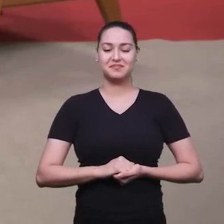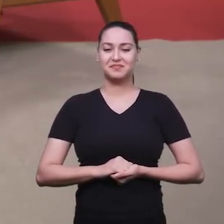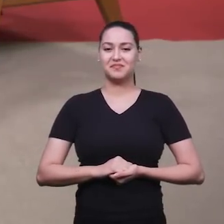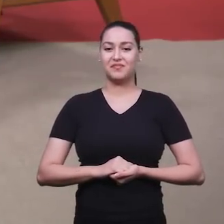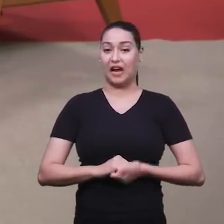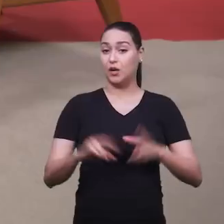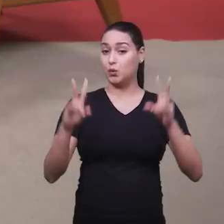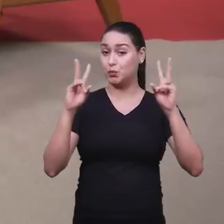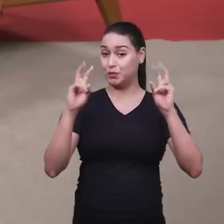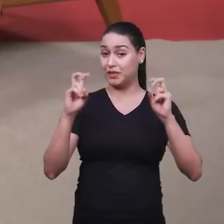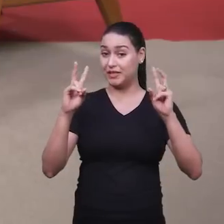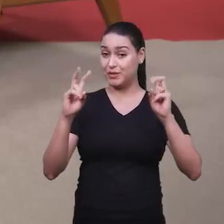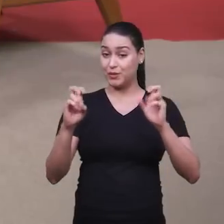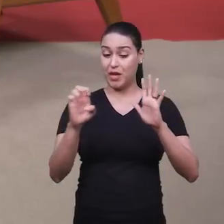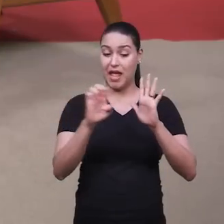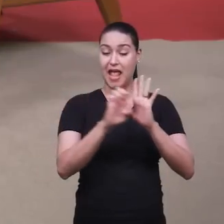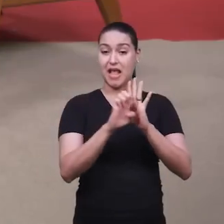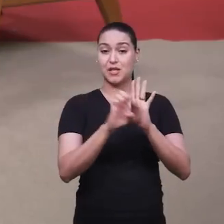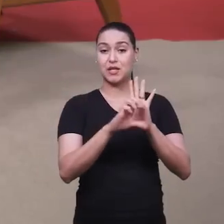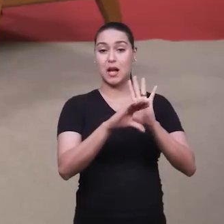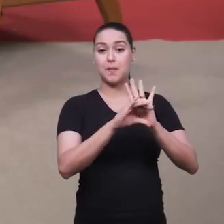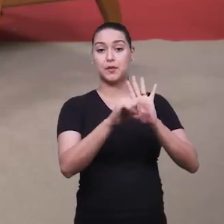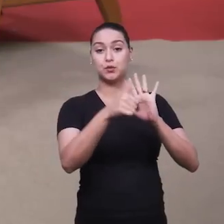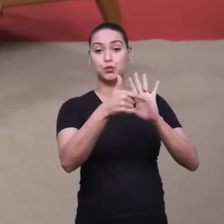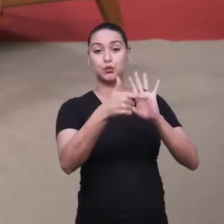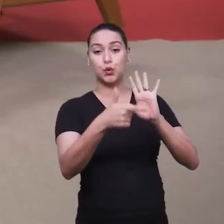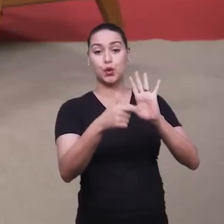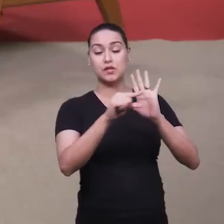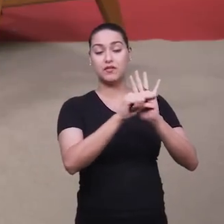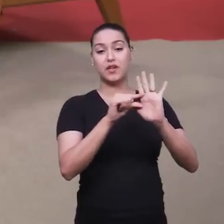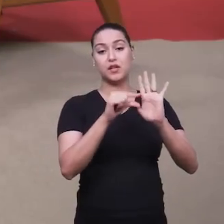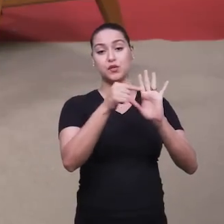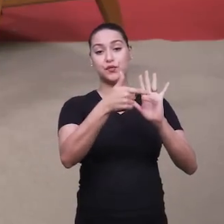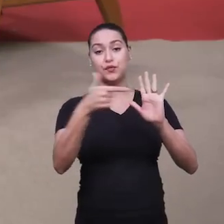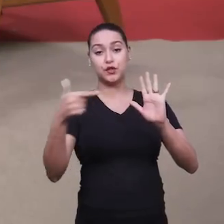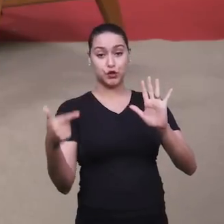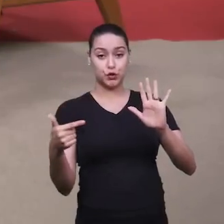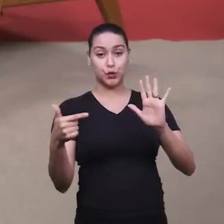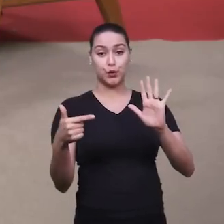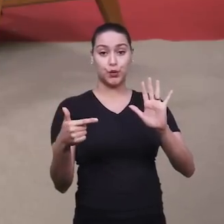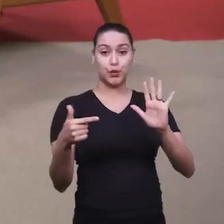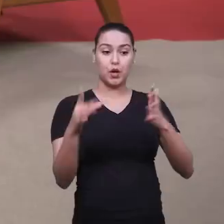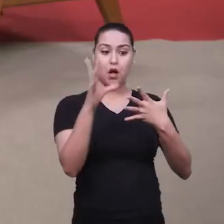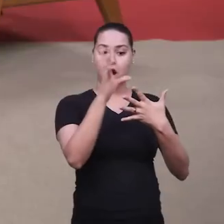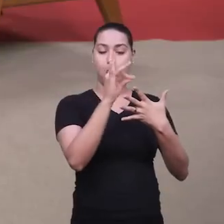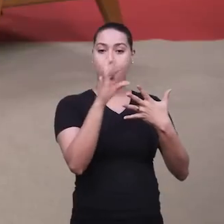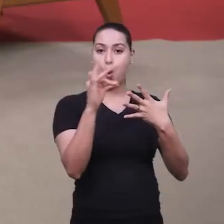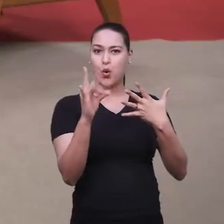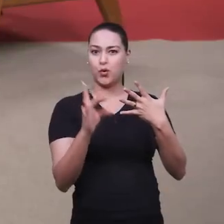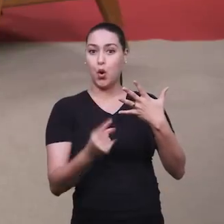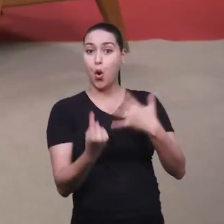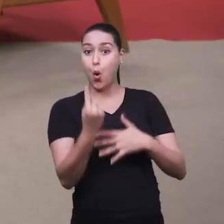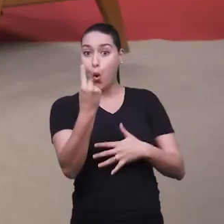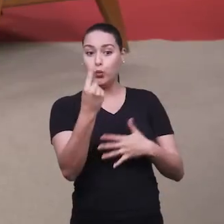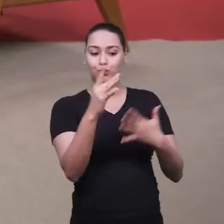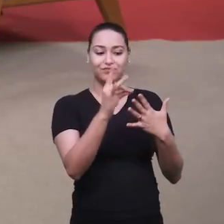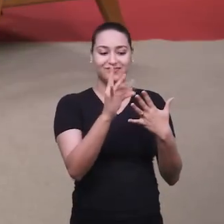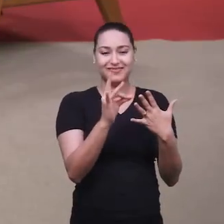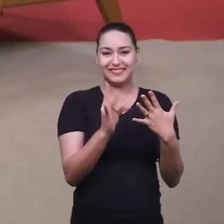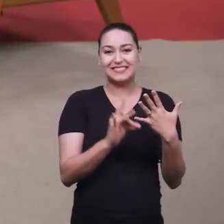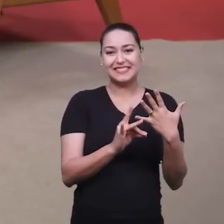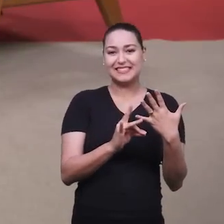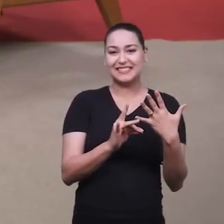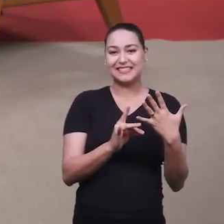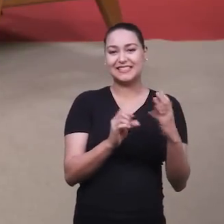tocou nesse assunto, Sérgio, inclusive, agora. Êxodo capítulo 12, verso 22, que é um dos